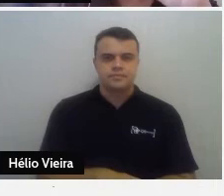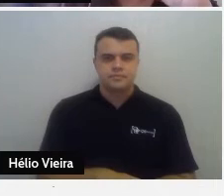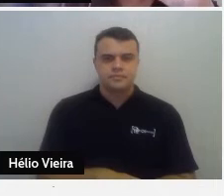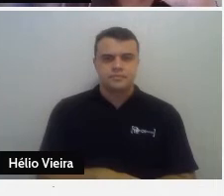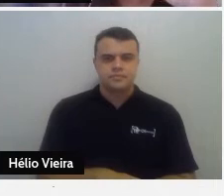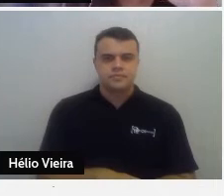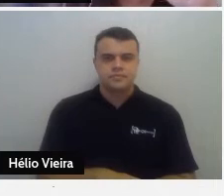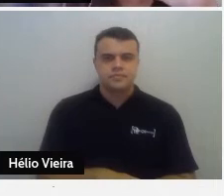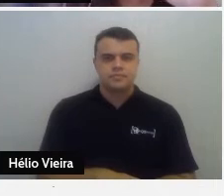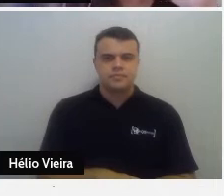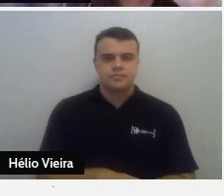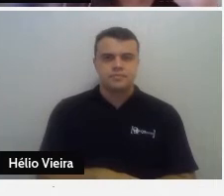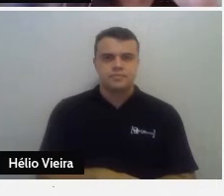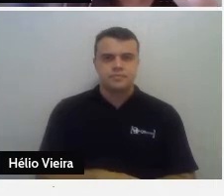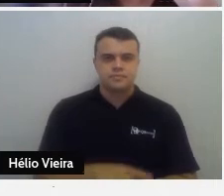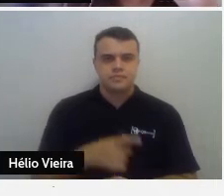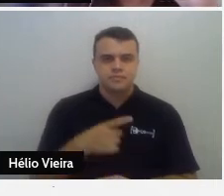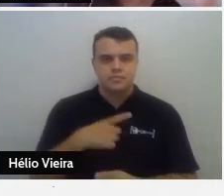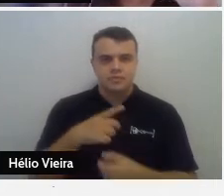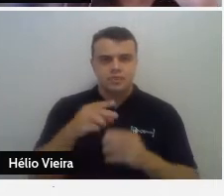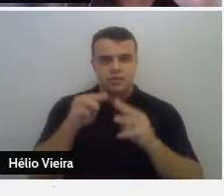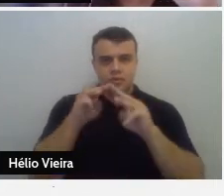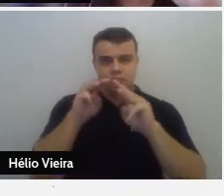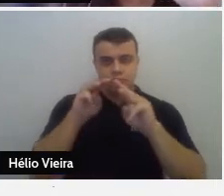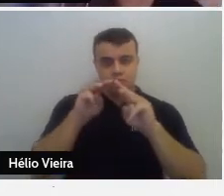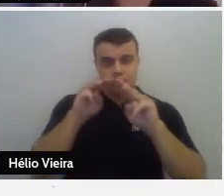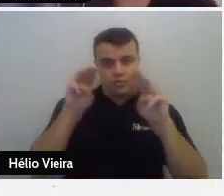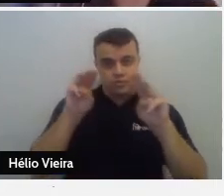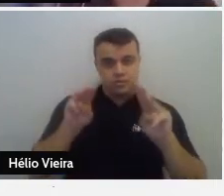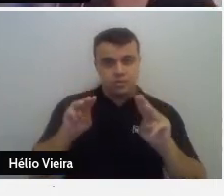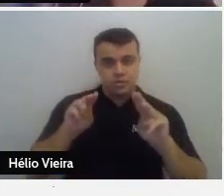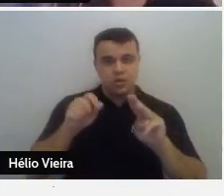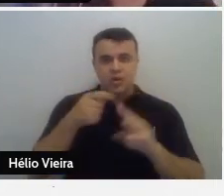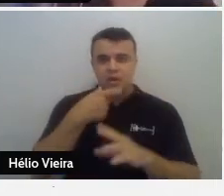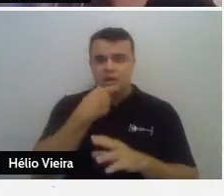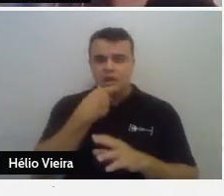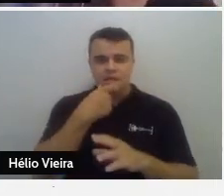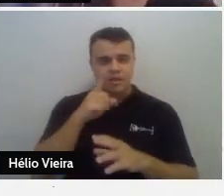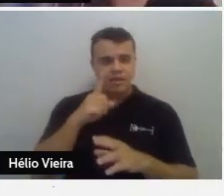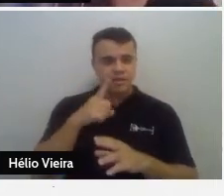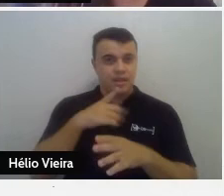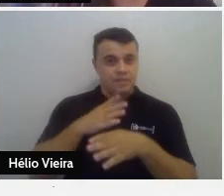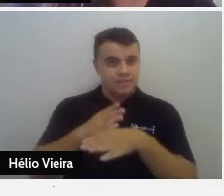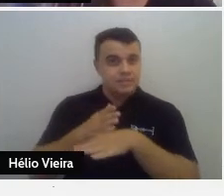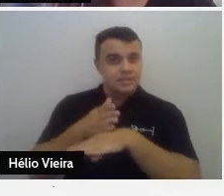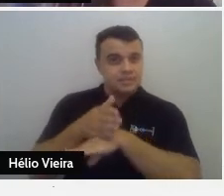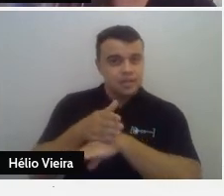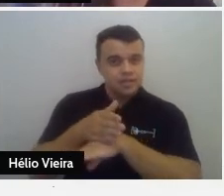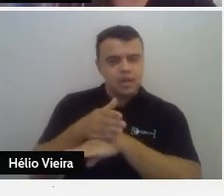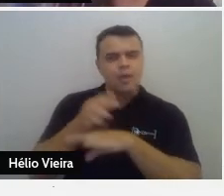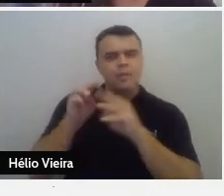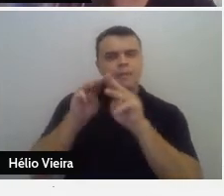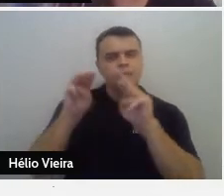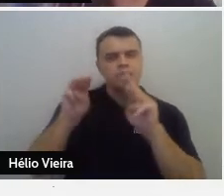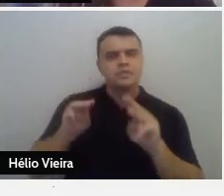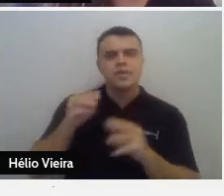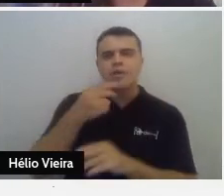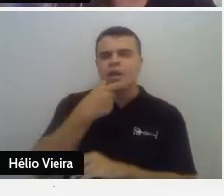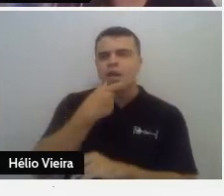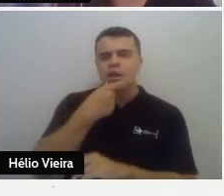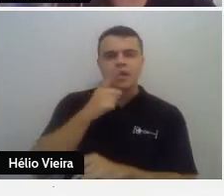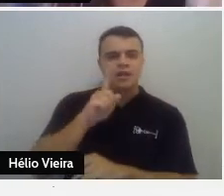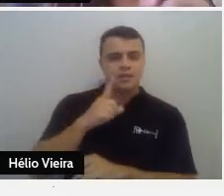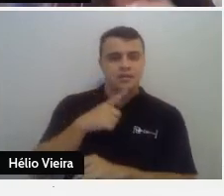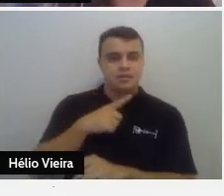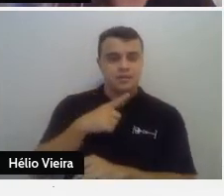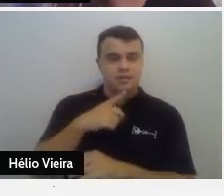Aqui a gente já tem um Museu Britânico. O Museu Britânico, a gente entra no site do Museu Britânico, dentro